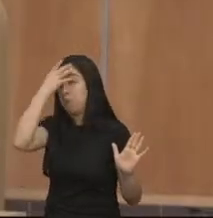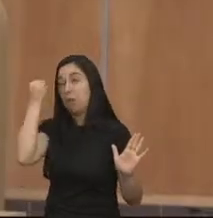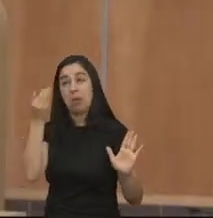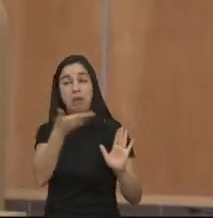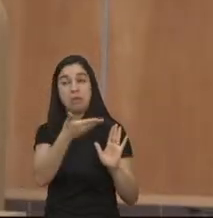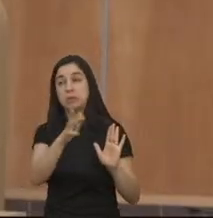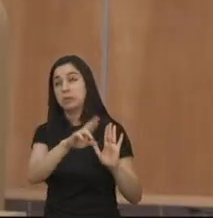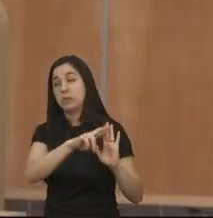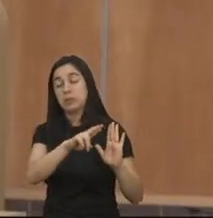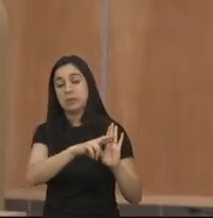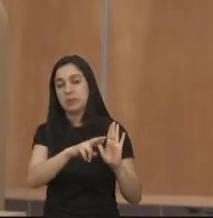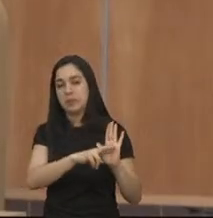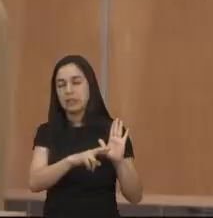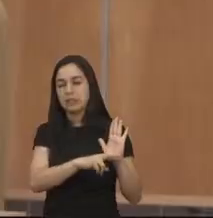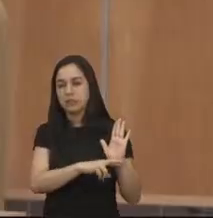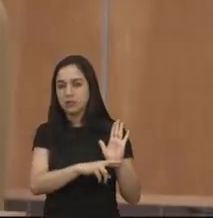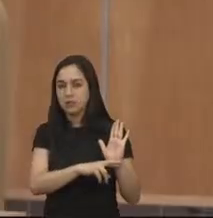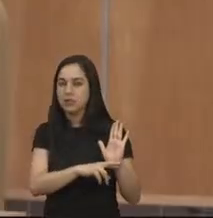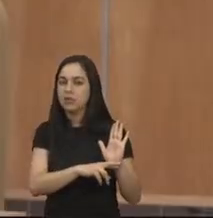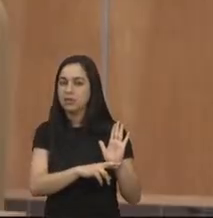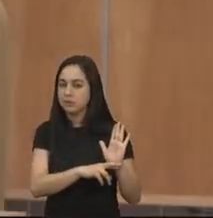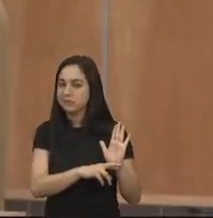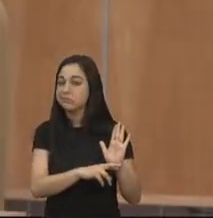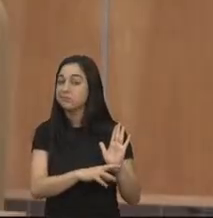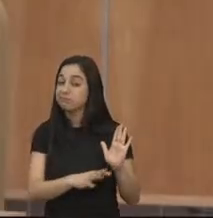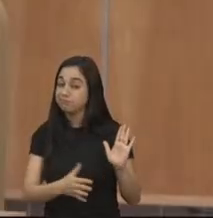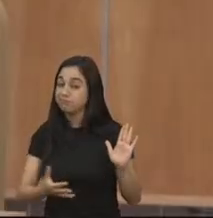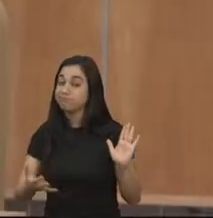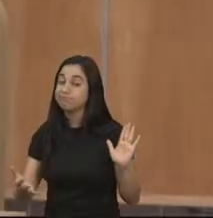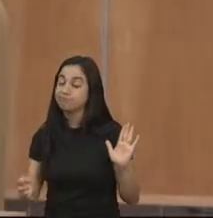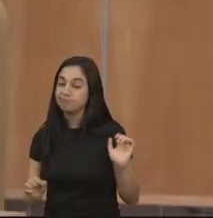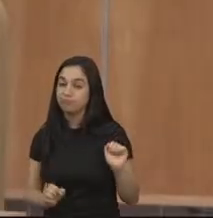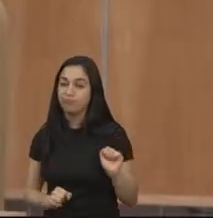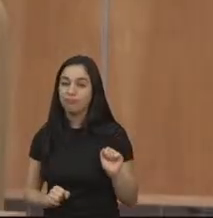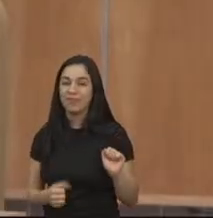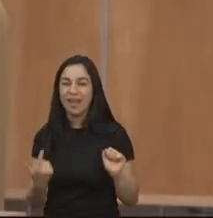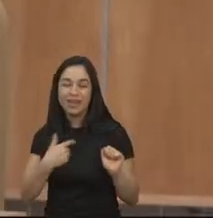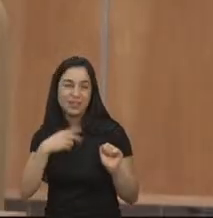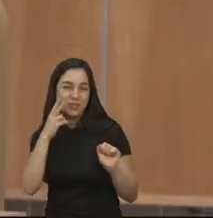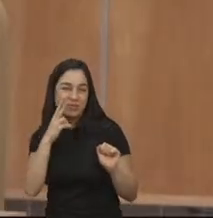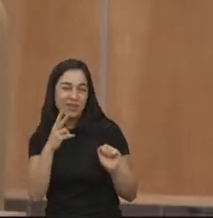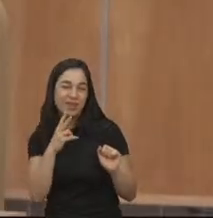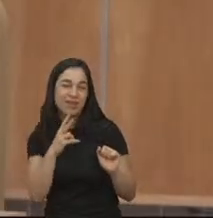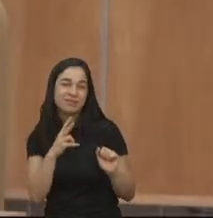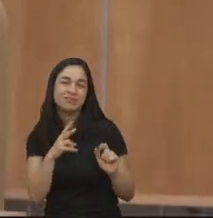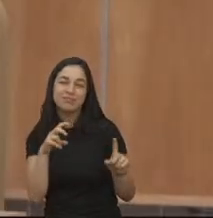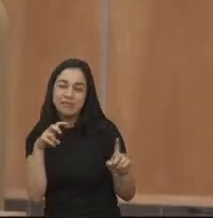daquelas regras e símbolos de trânsito, a gente vê o resultado.